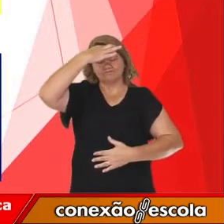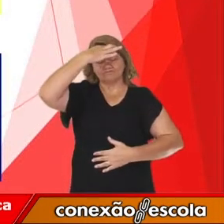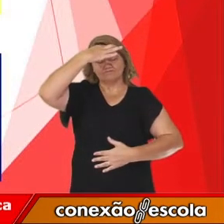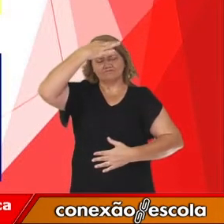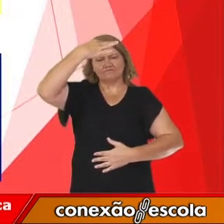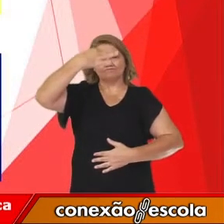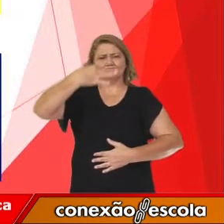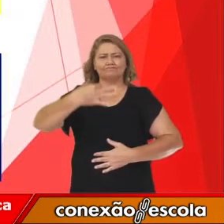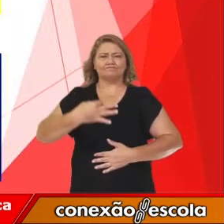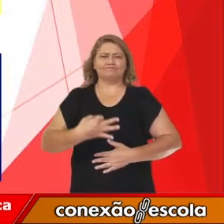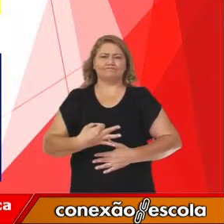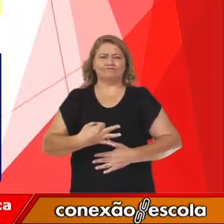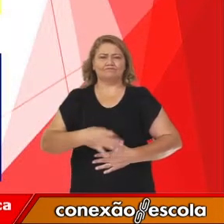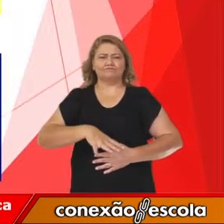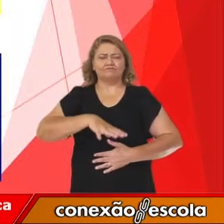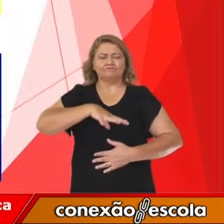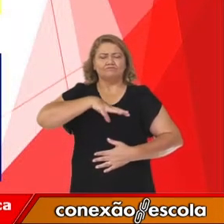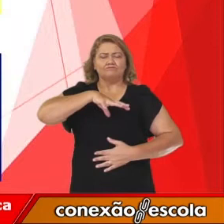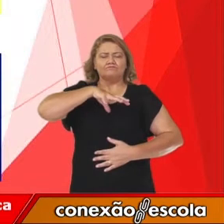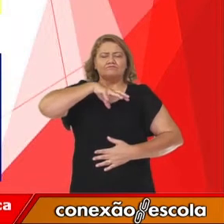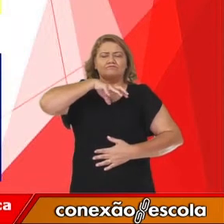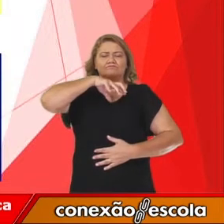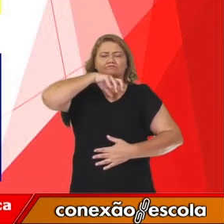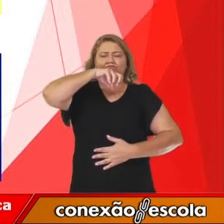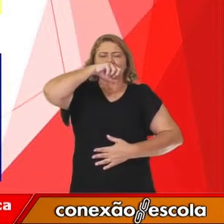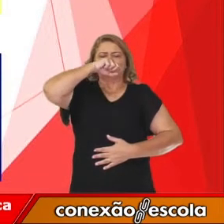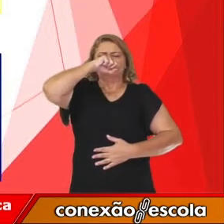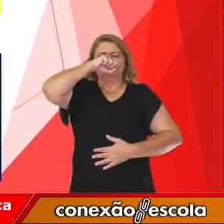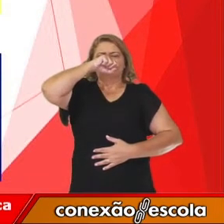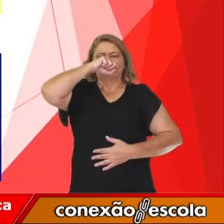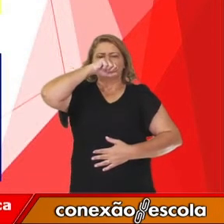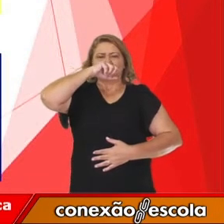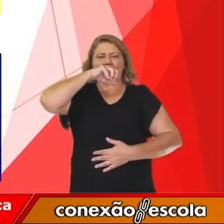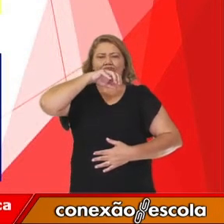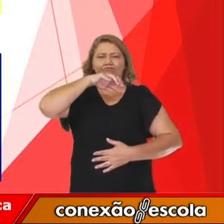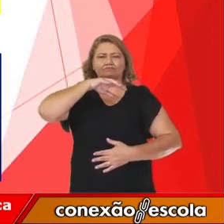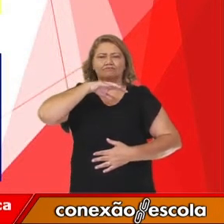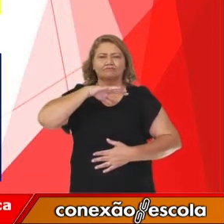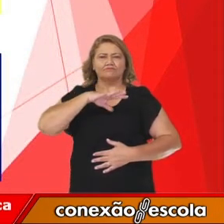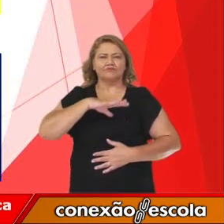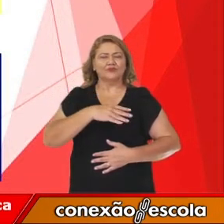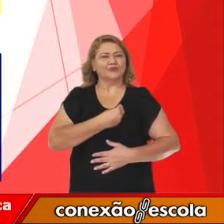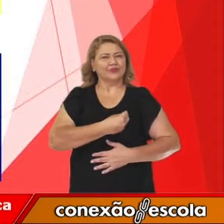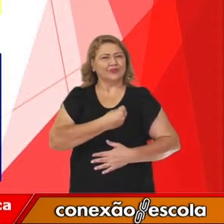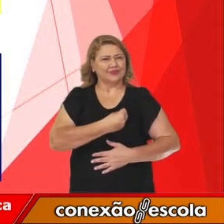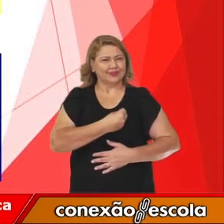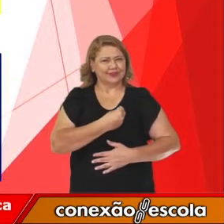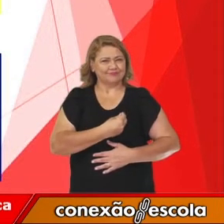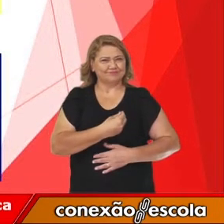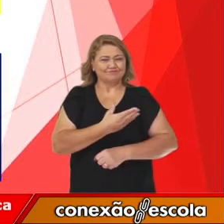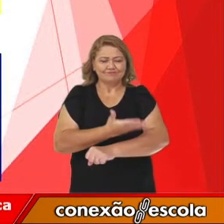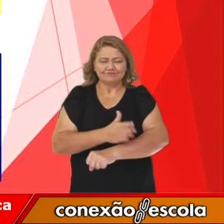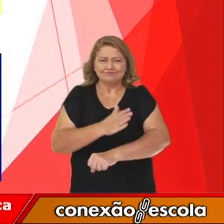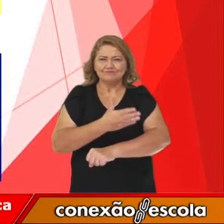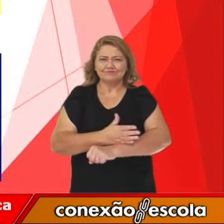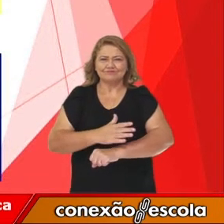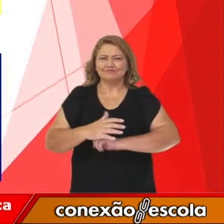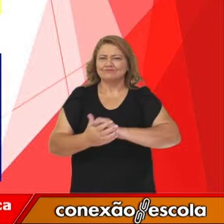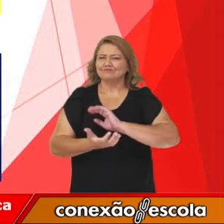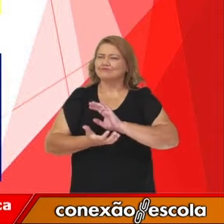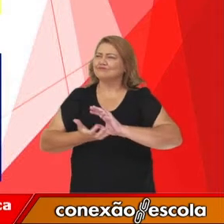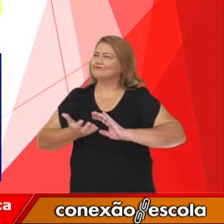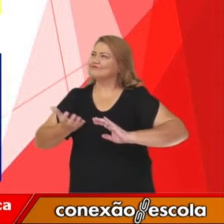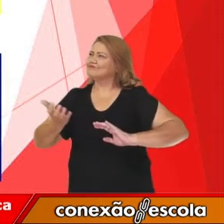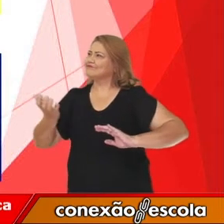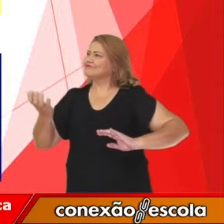correta respiração a energia da vida o praticante de itait a